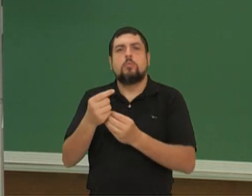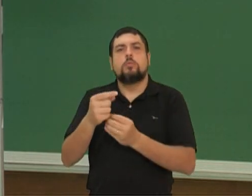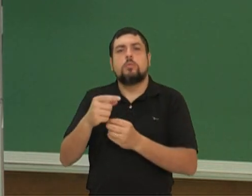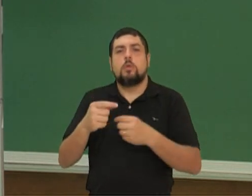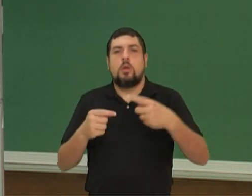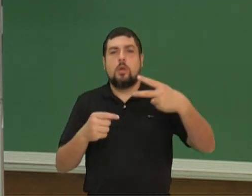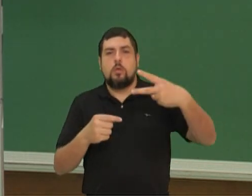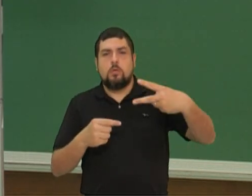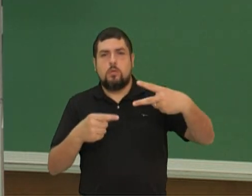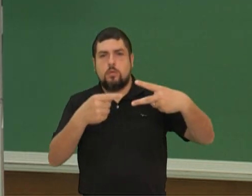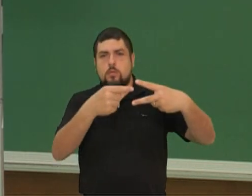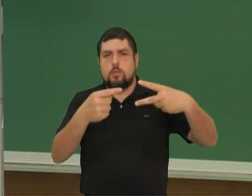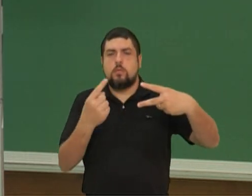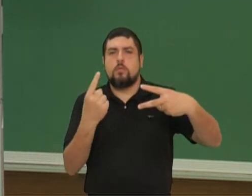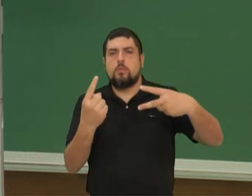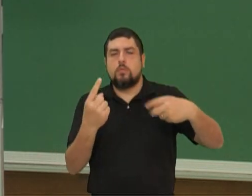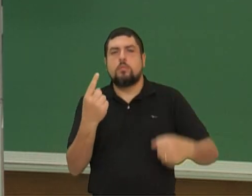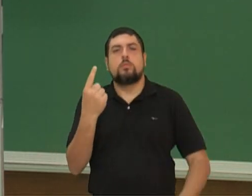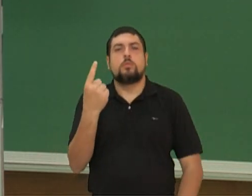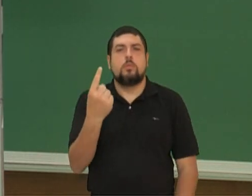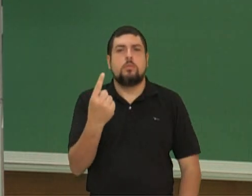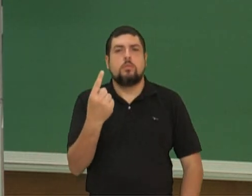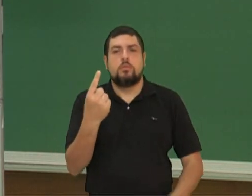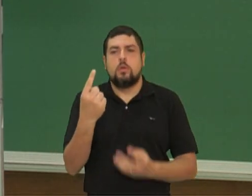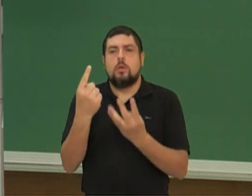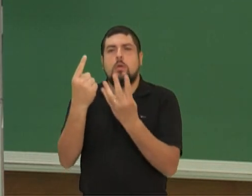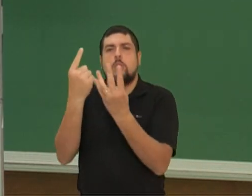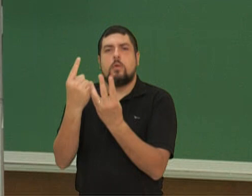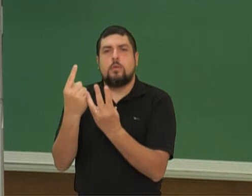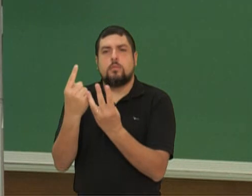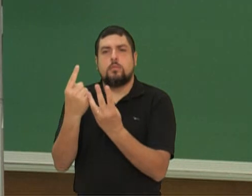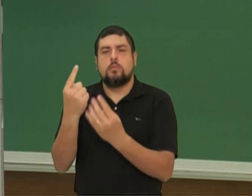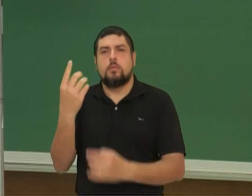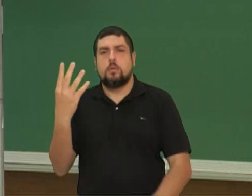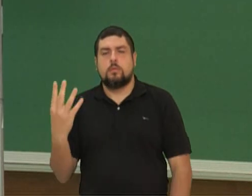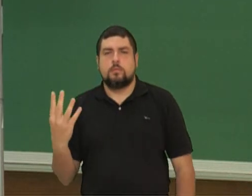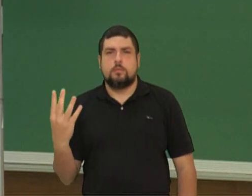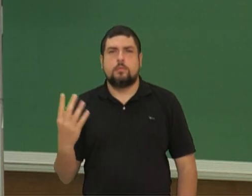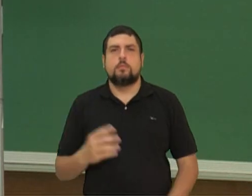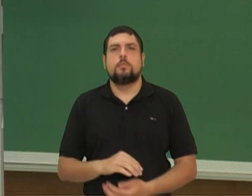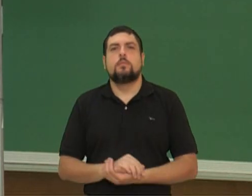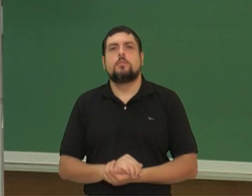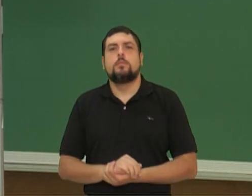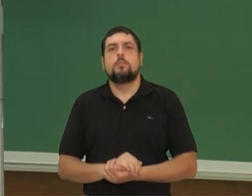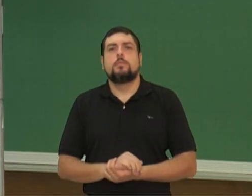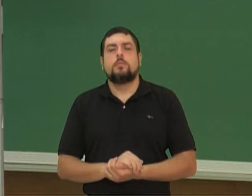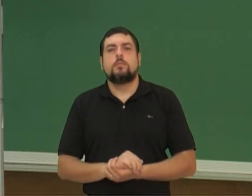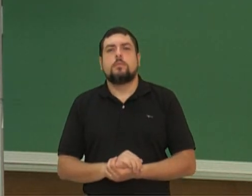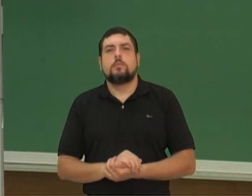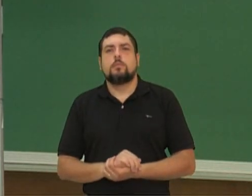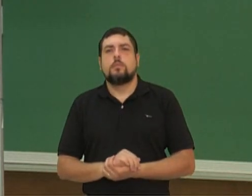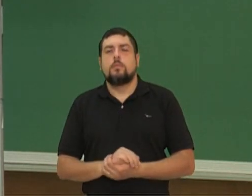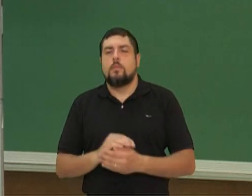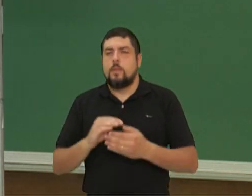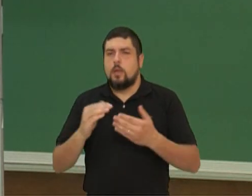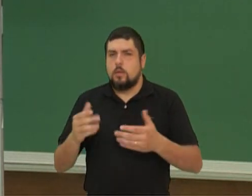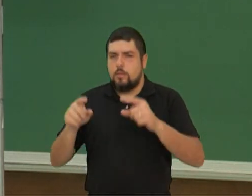menos 1 dá 1. 4 elevado a 1 dá 4. Então, são 4